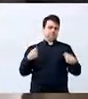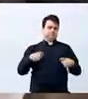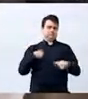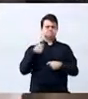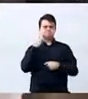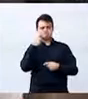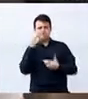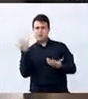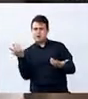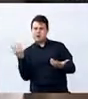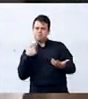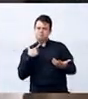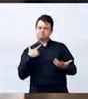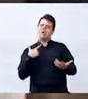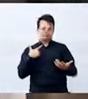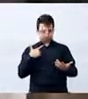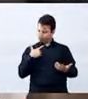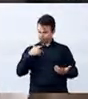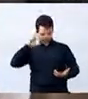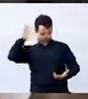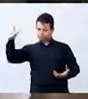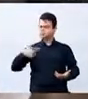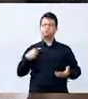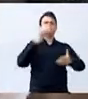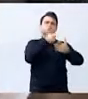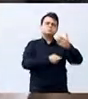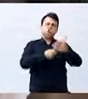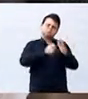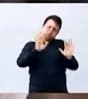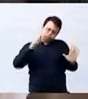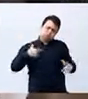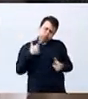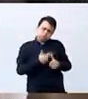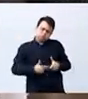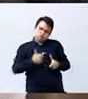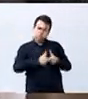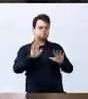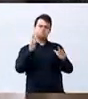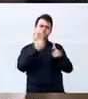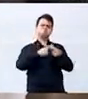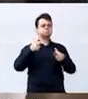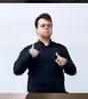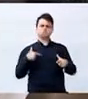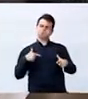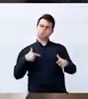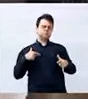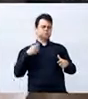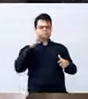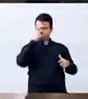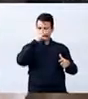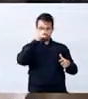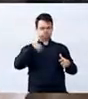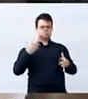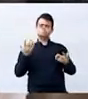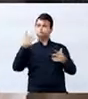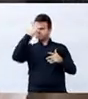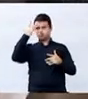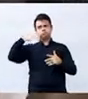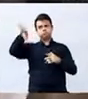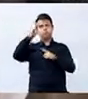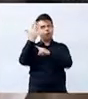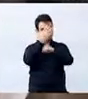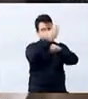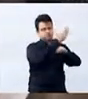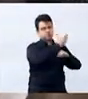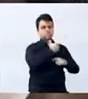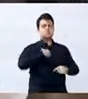optar por um lado, eu vou lutar. Eu tenho um problema? Eu tenho, mas eu vou lutar. com a ajuda de todos, né?